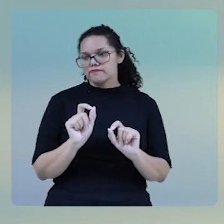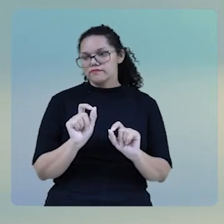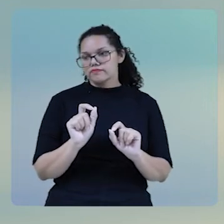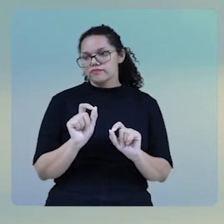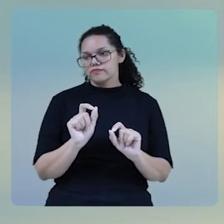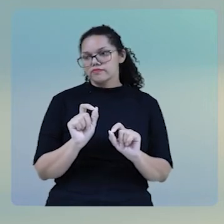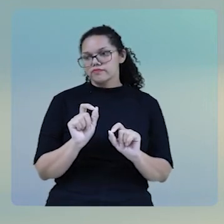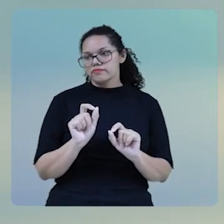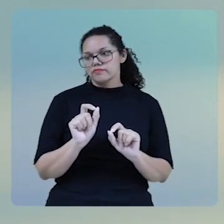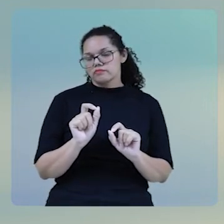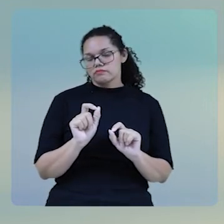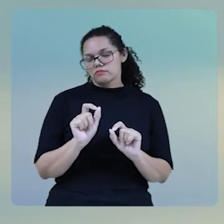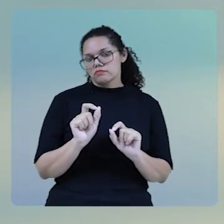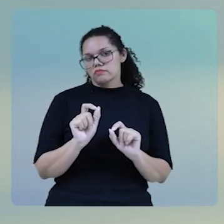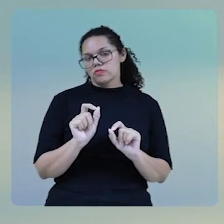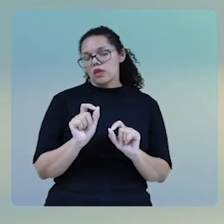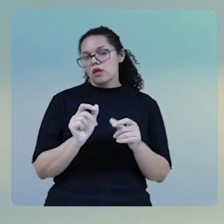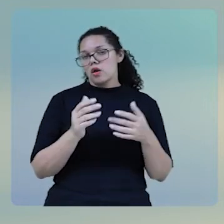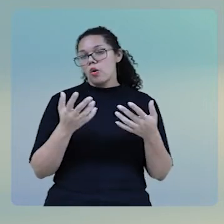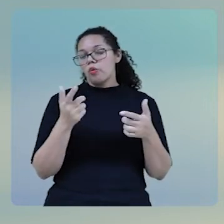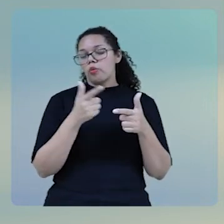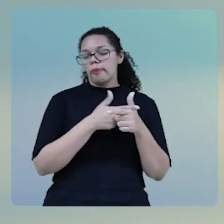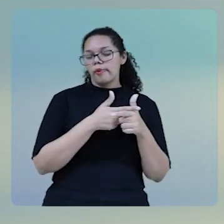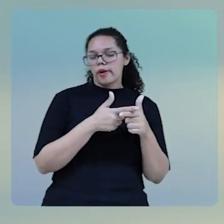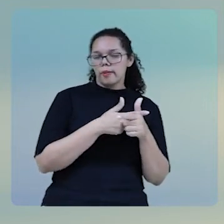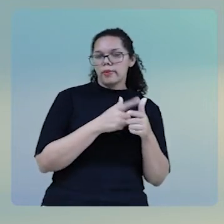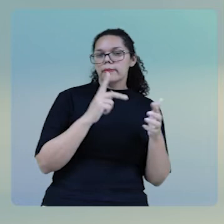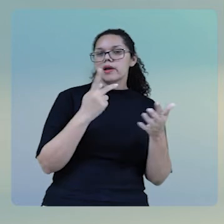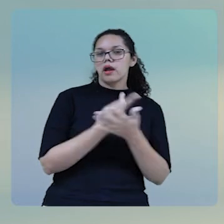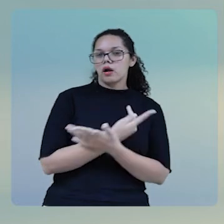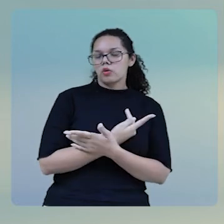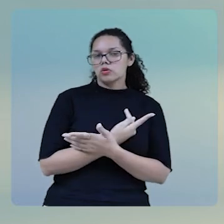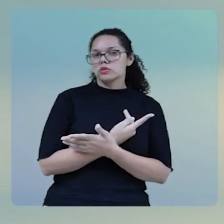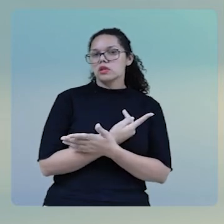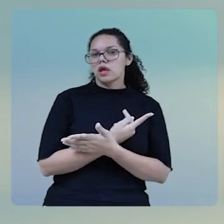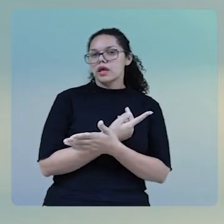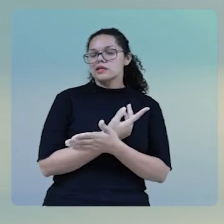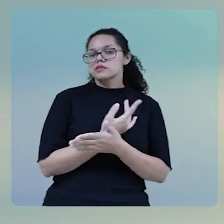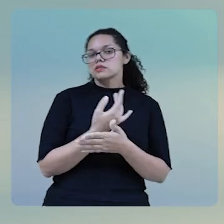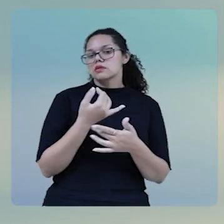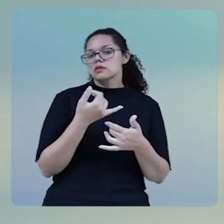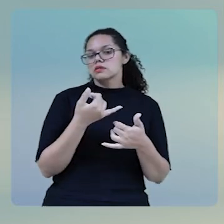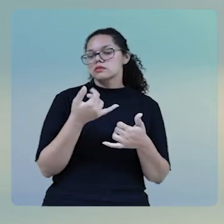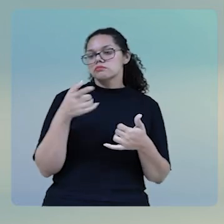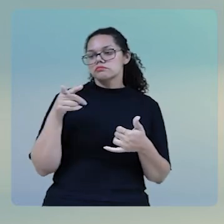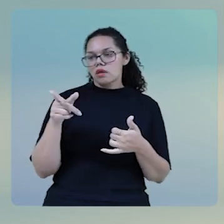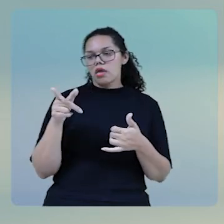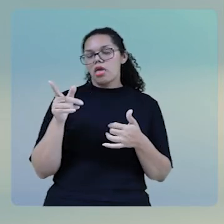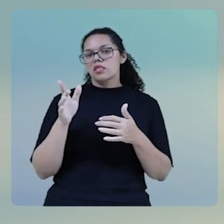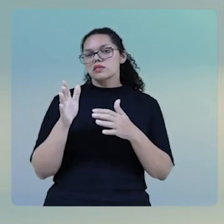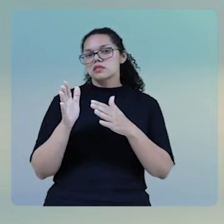são resistências internas. Um problema comum que danifica esse brinquedo é o travamento do eixo do motor. Pessoal, nós temos